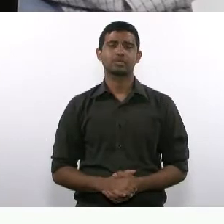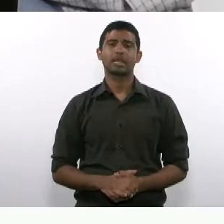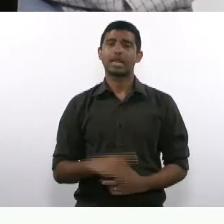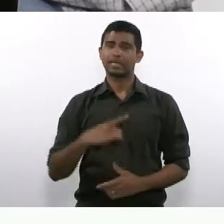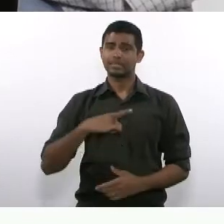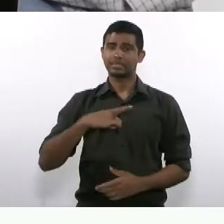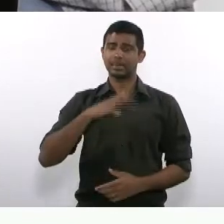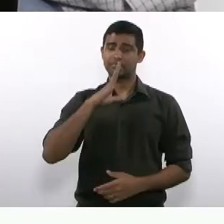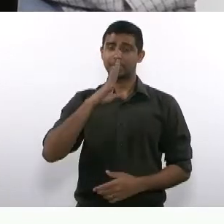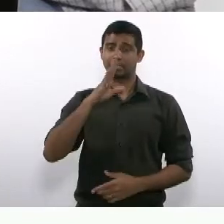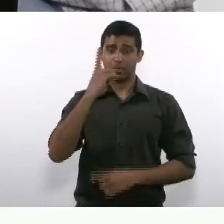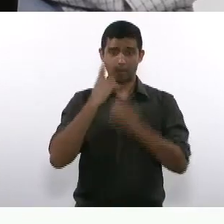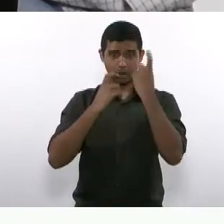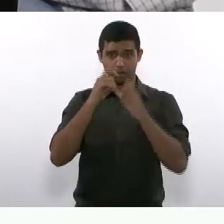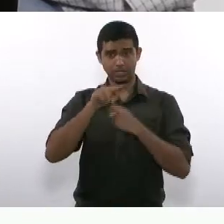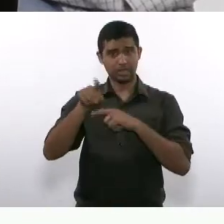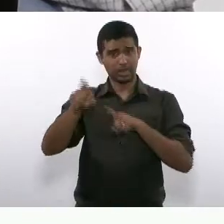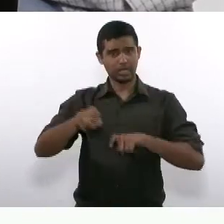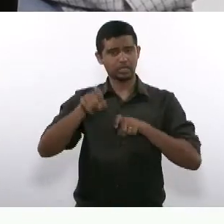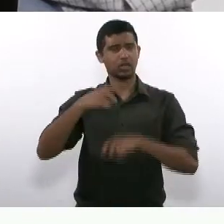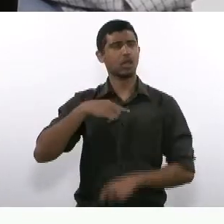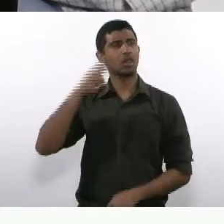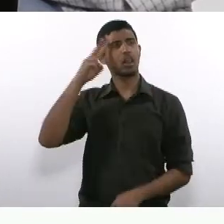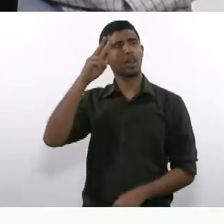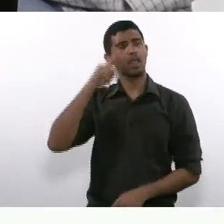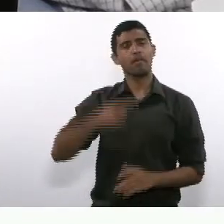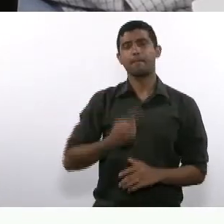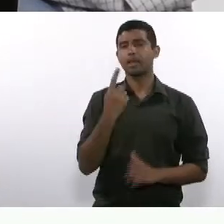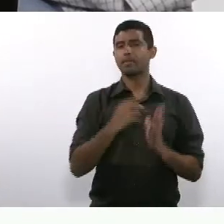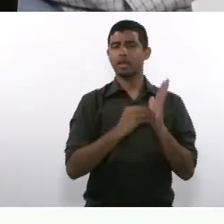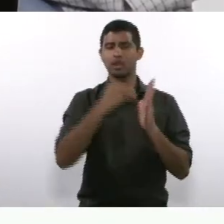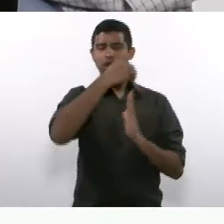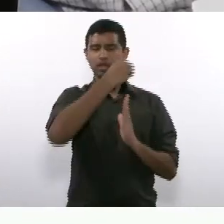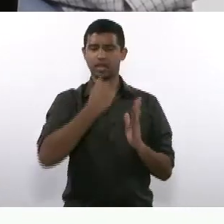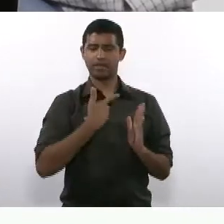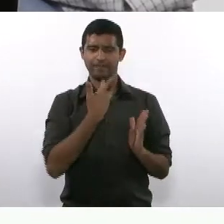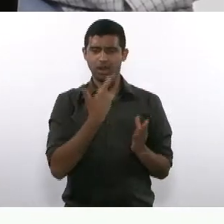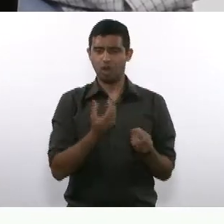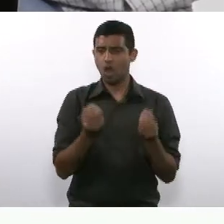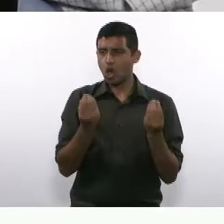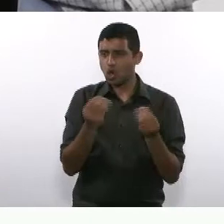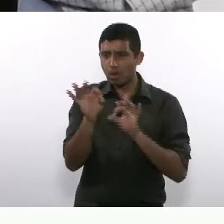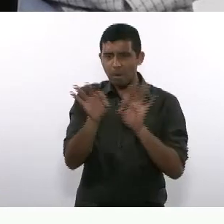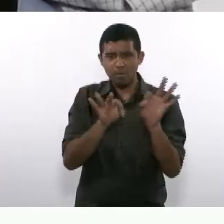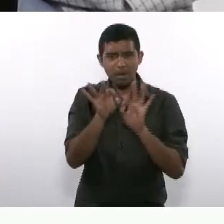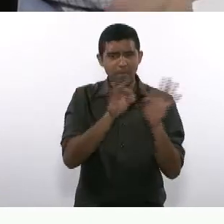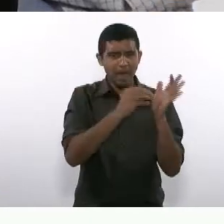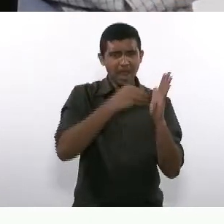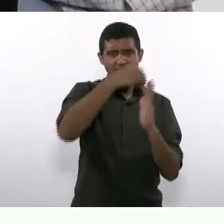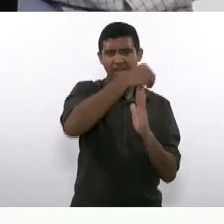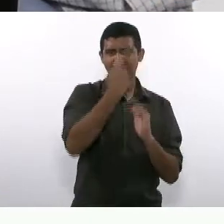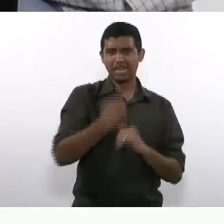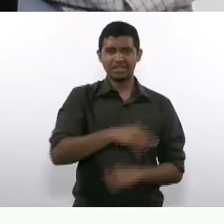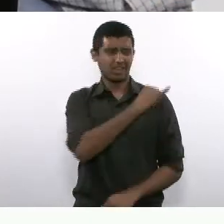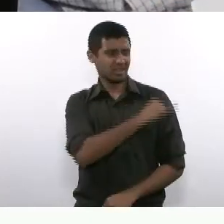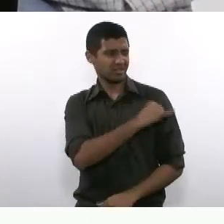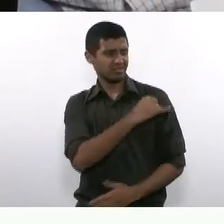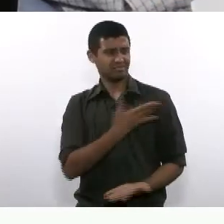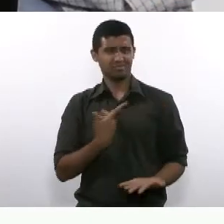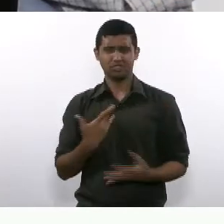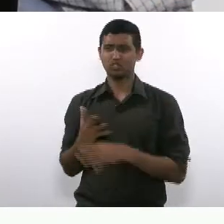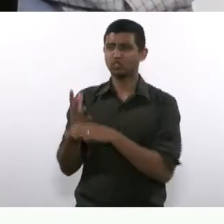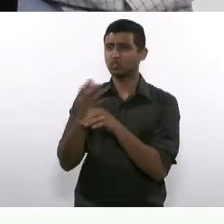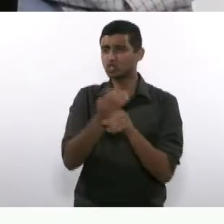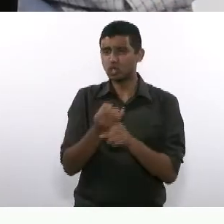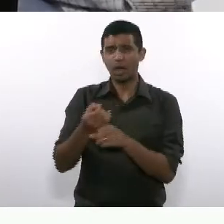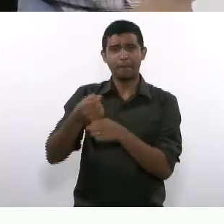com o interior. Eu me lembro quando foi pensado o calendário pela primeira vez, eu falei, gente, não adianta fazer calendário do município do Rio. Nós somos 92